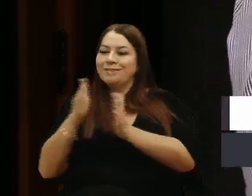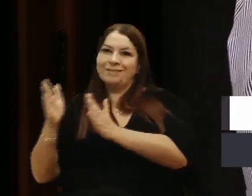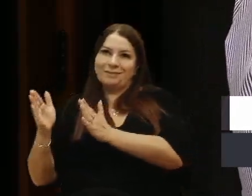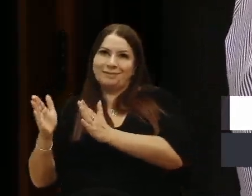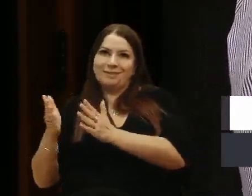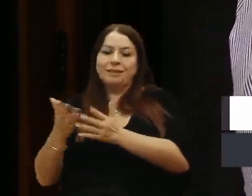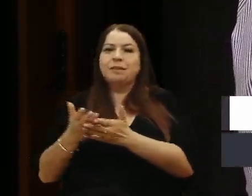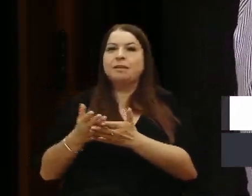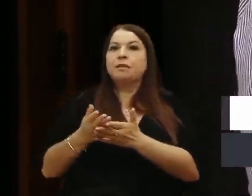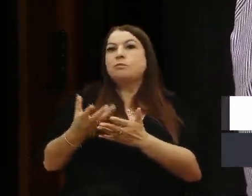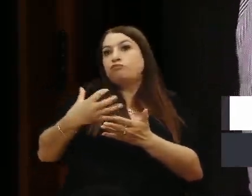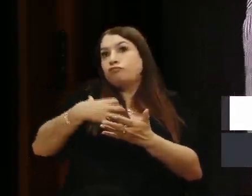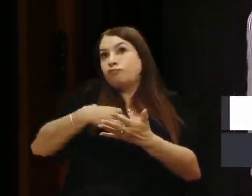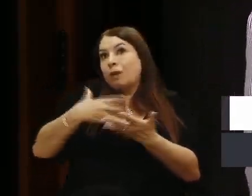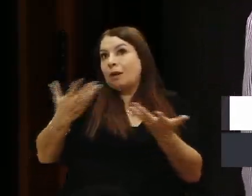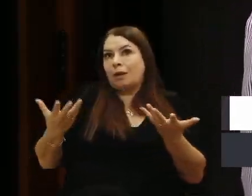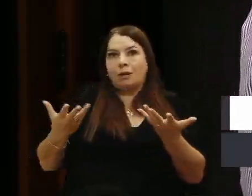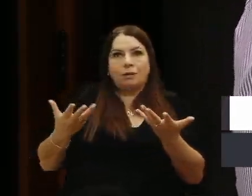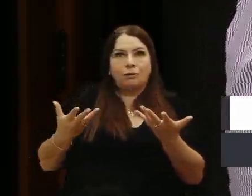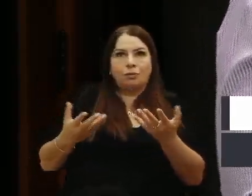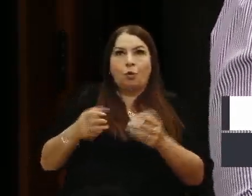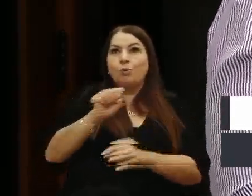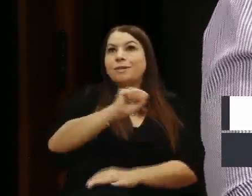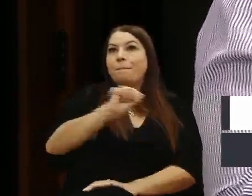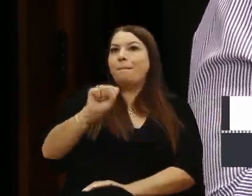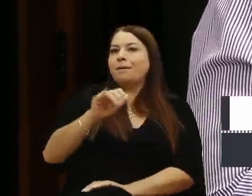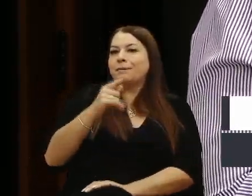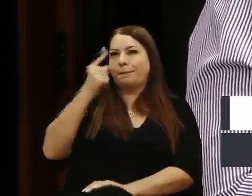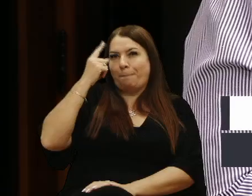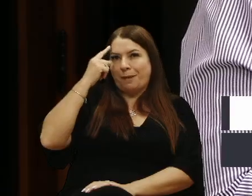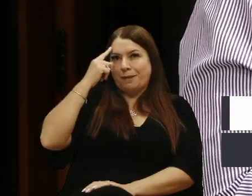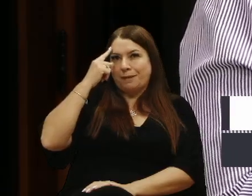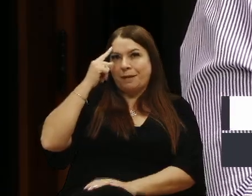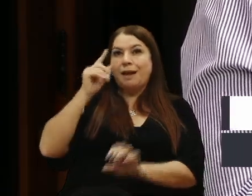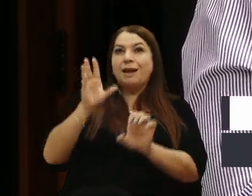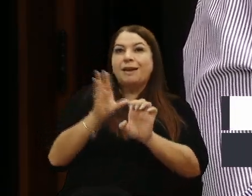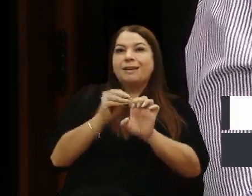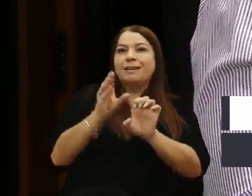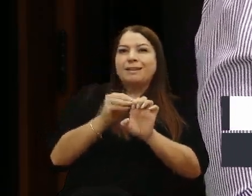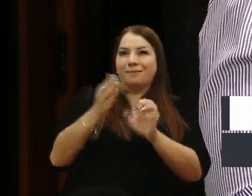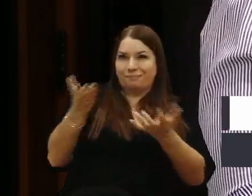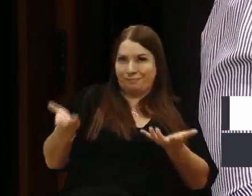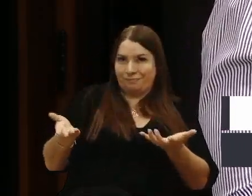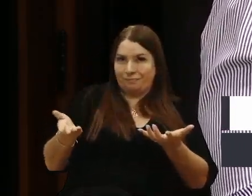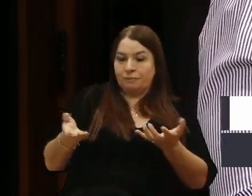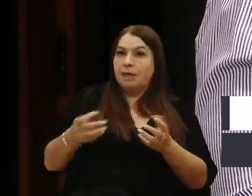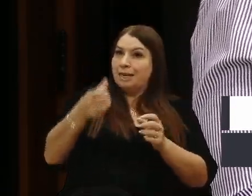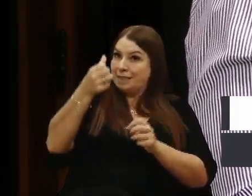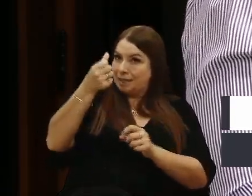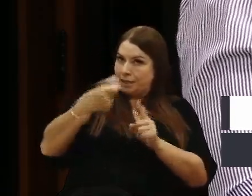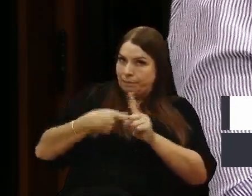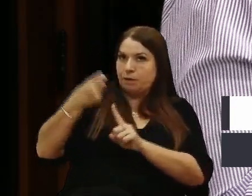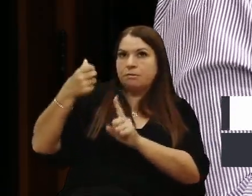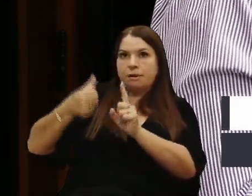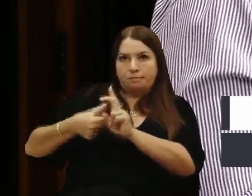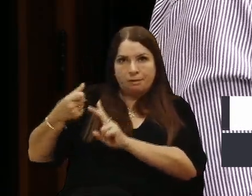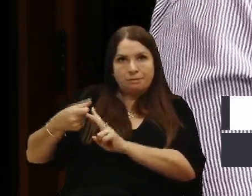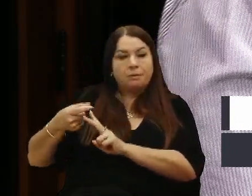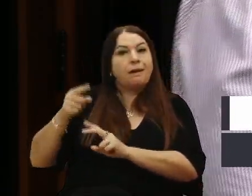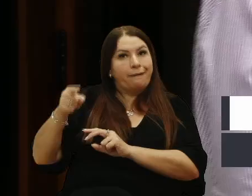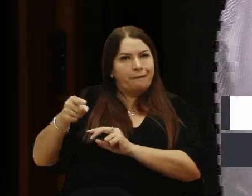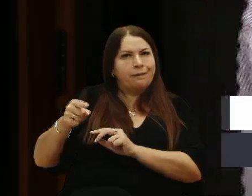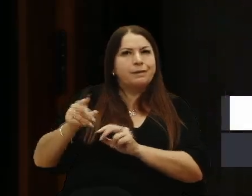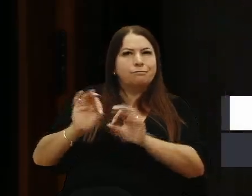são formas ou por semestre. Vamos pensar o EJA. O EJA é semestral. Então, essas são